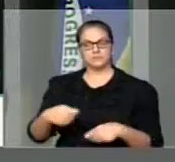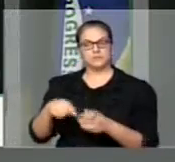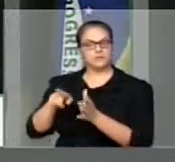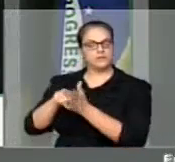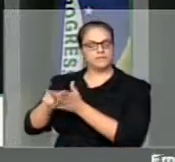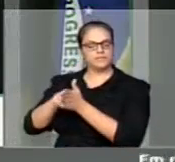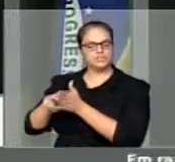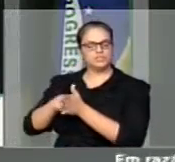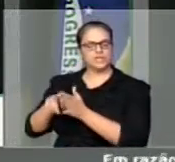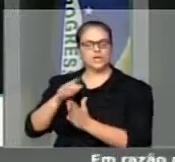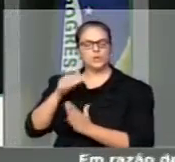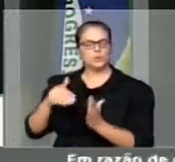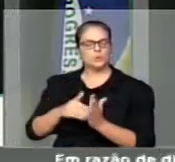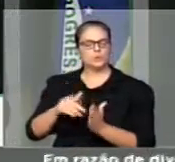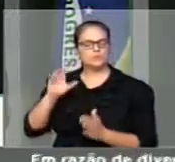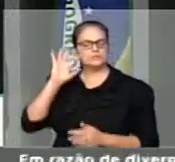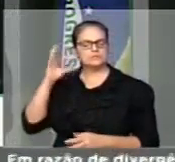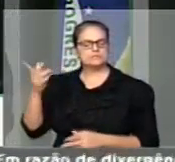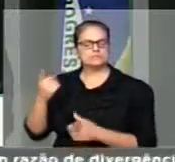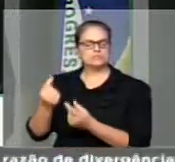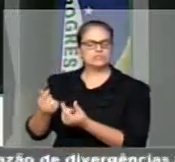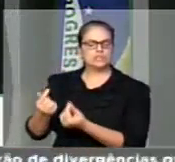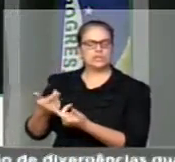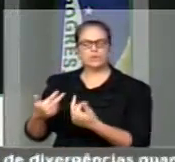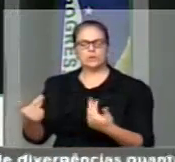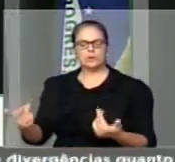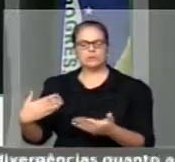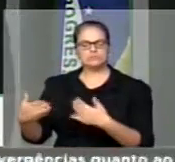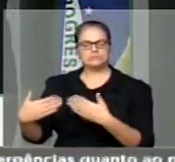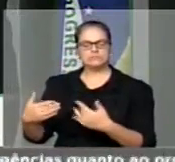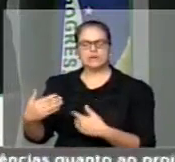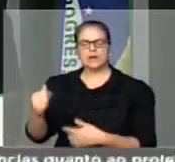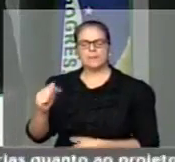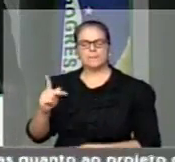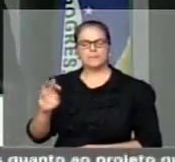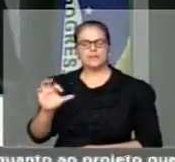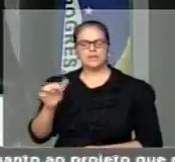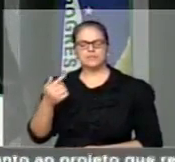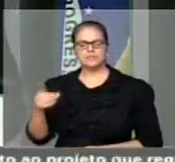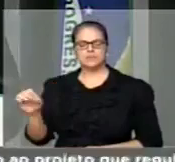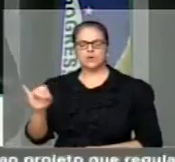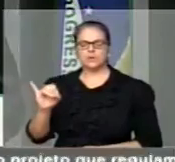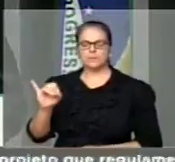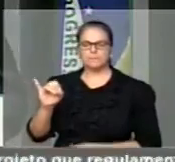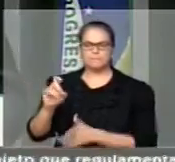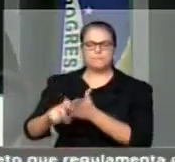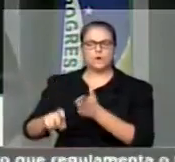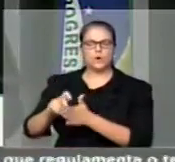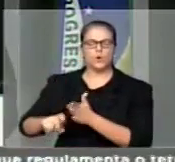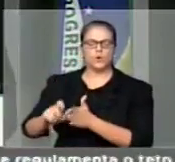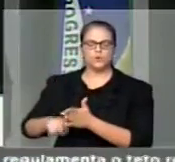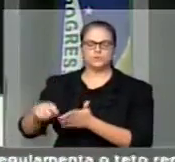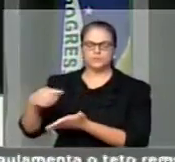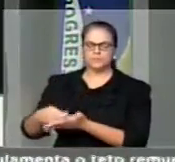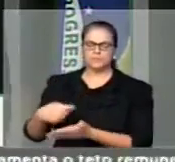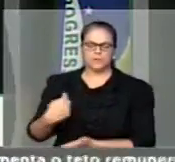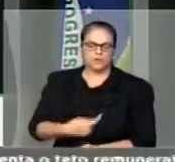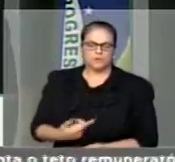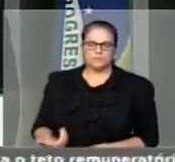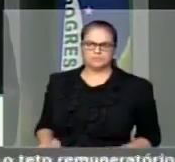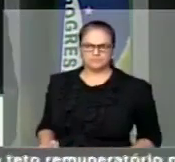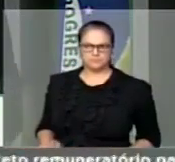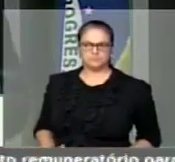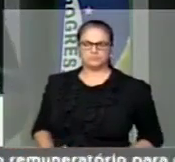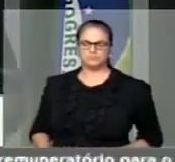as deliberações e, principalmente, as aplicações dos impostos que são pagos por todos os